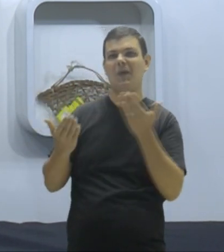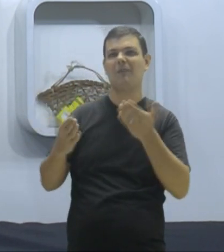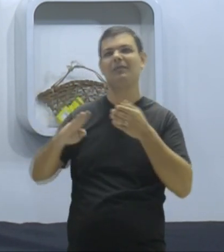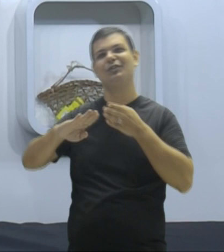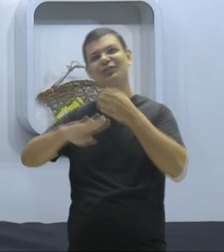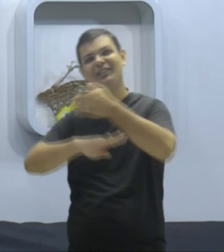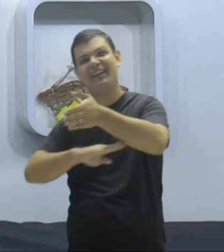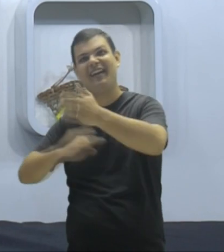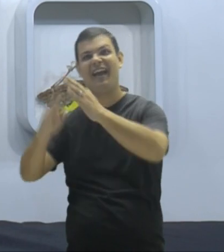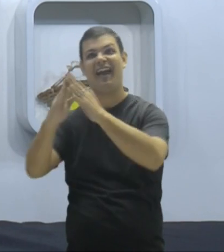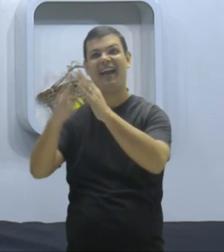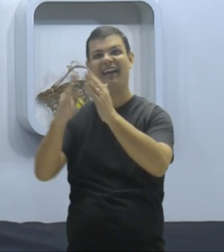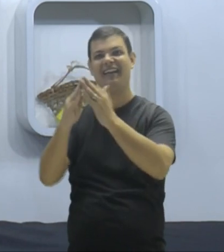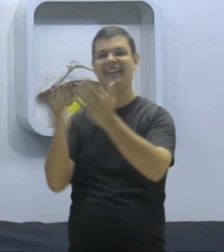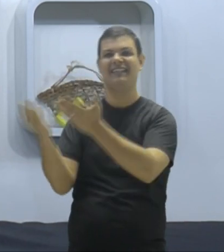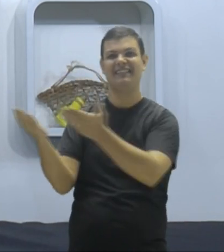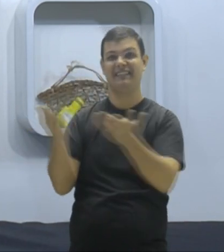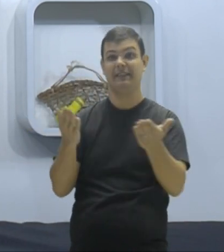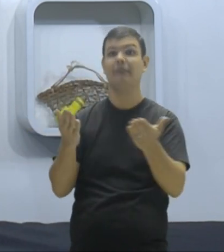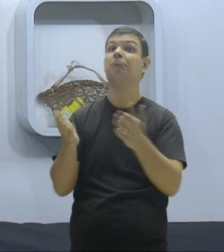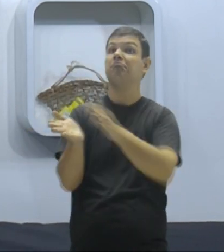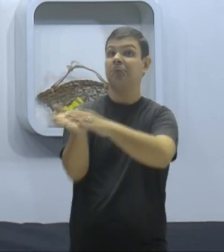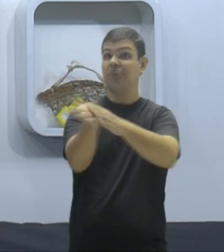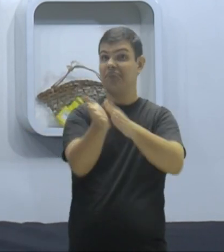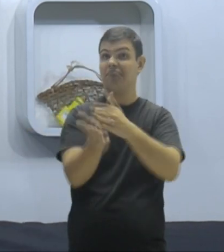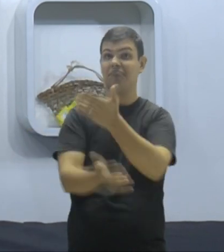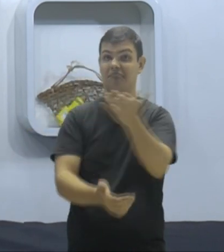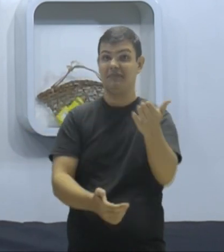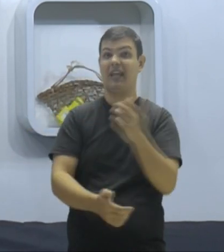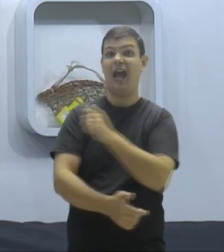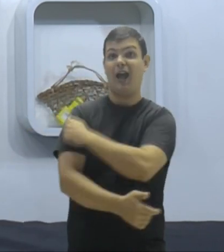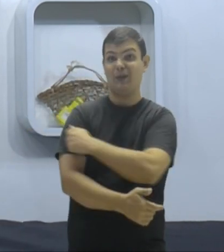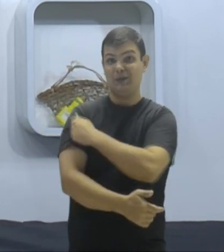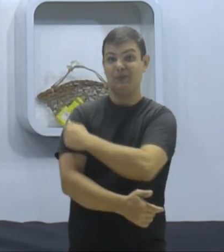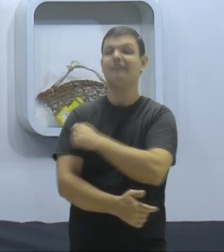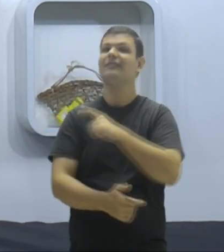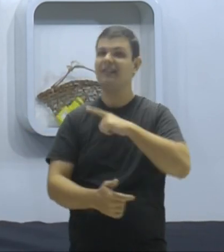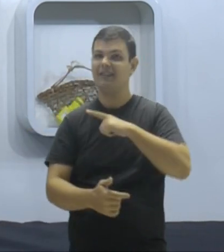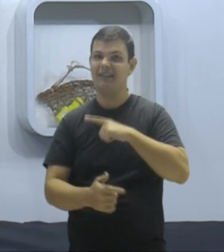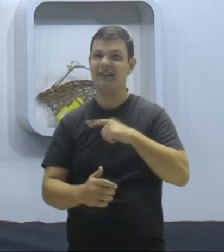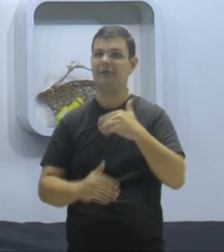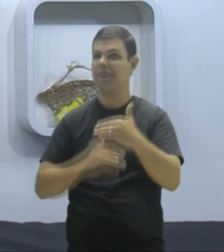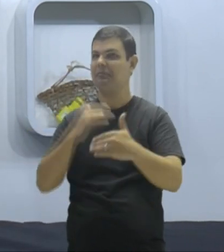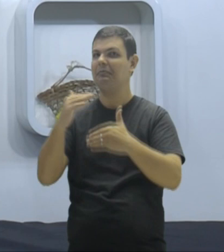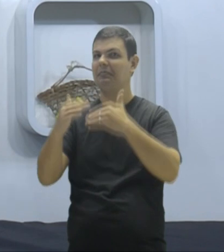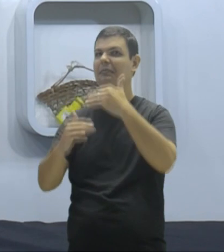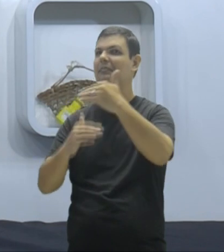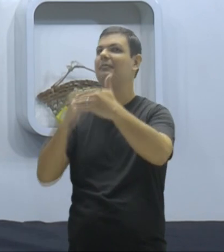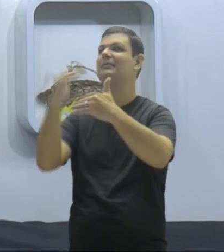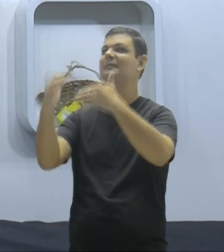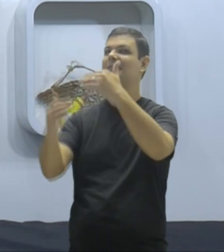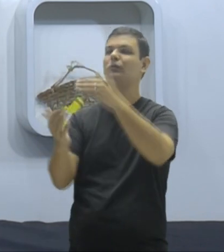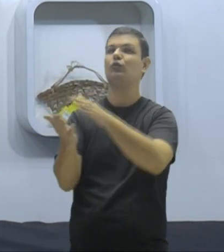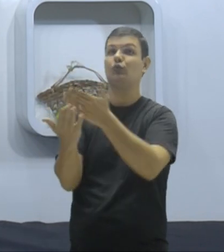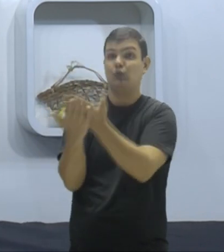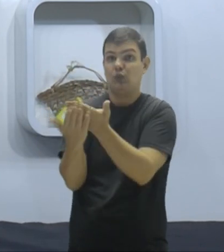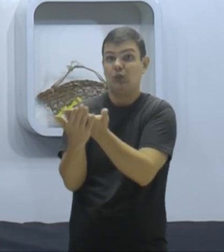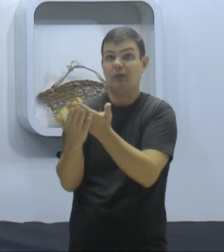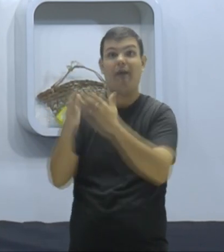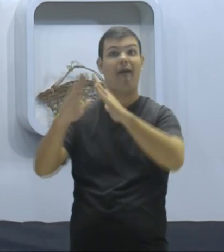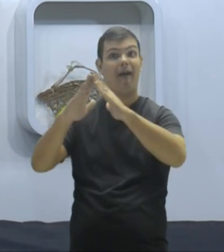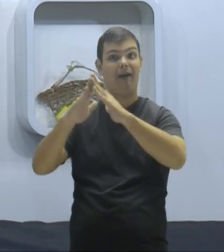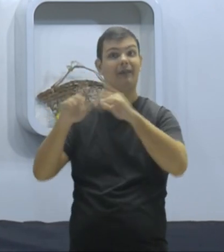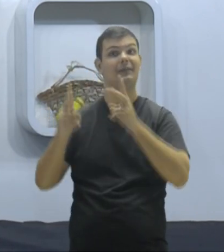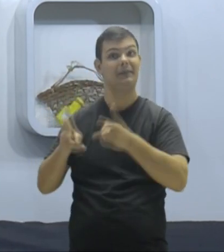na sua casa e dar os parabéns àqueles alunos que estão conseguindo desenvolver, os seus estudos em